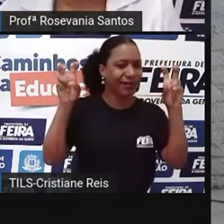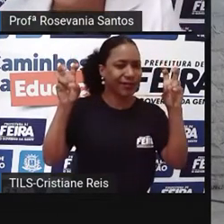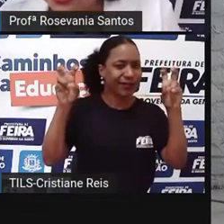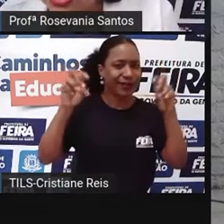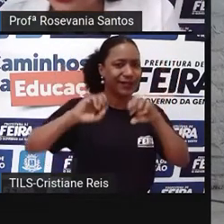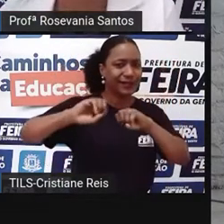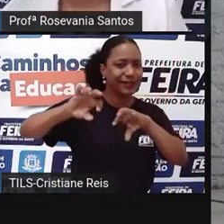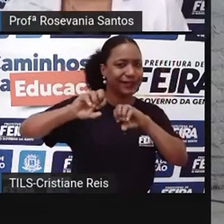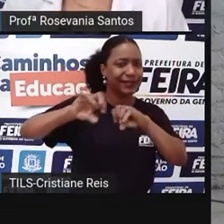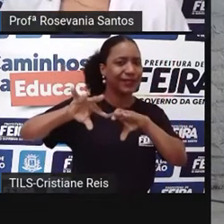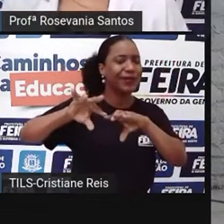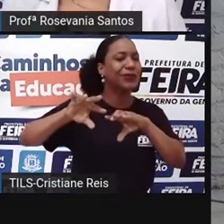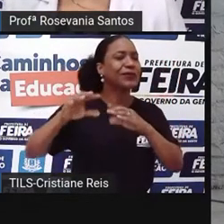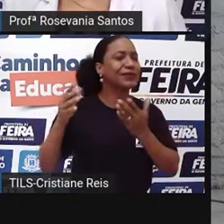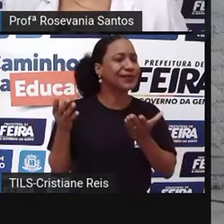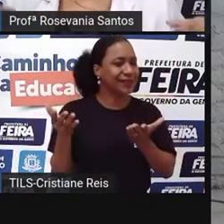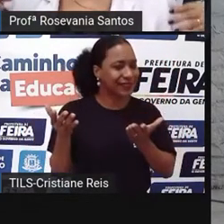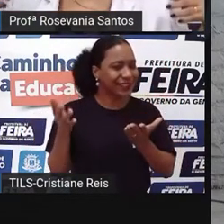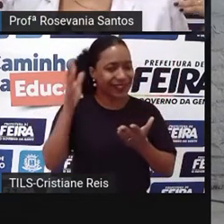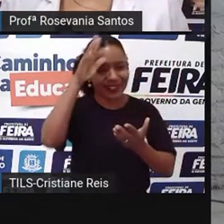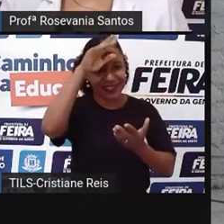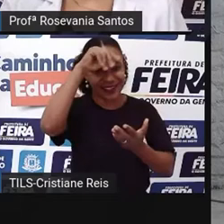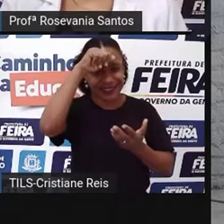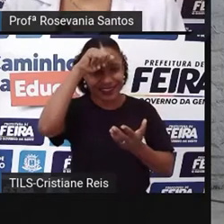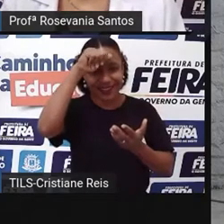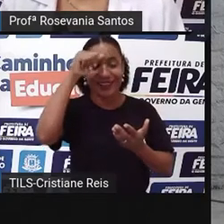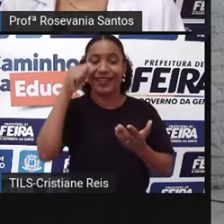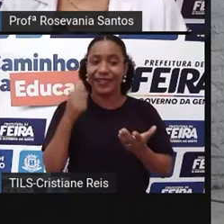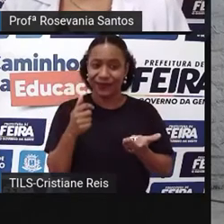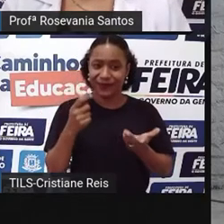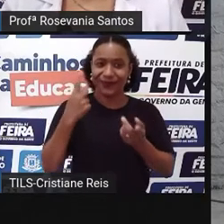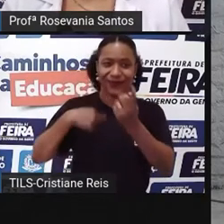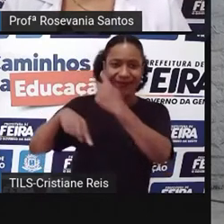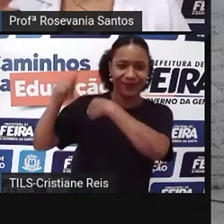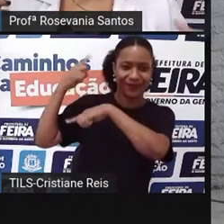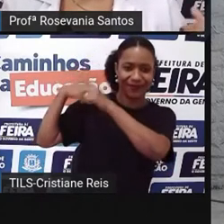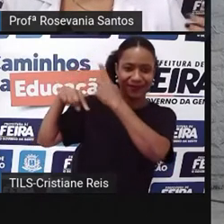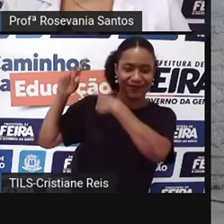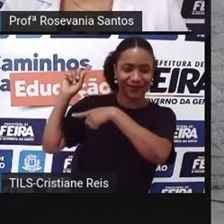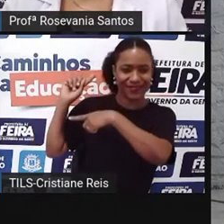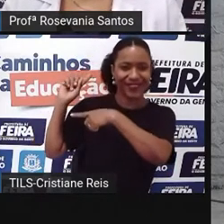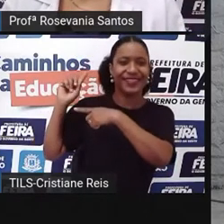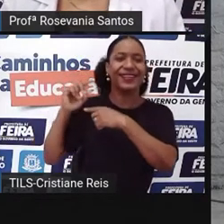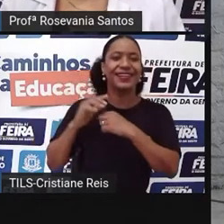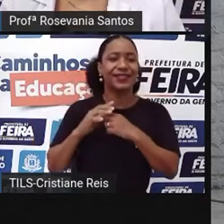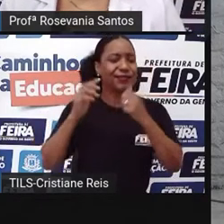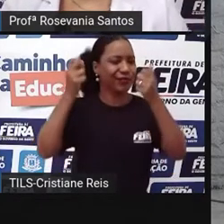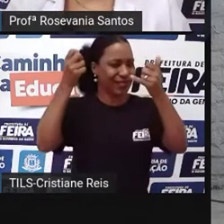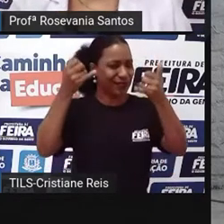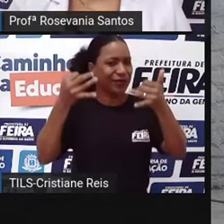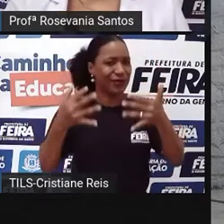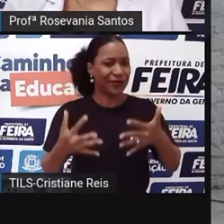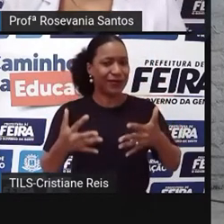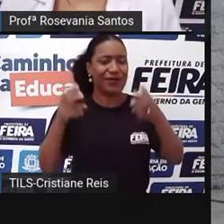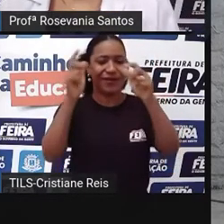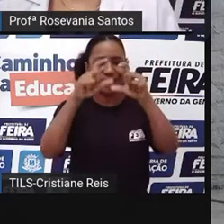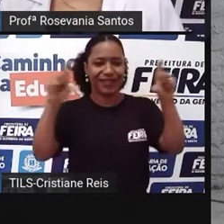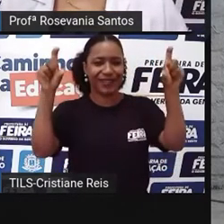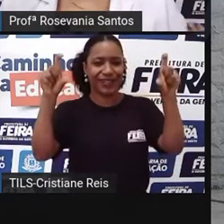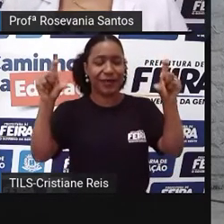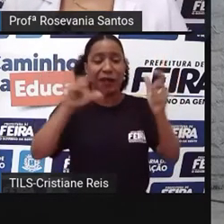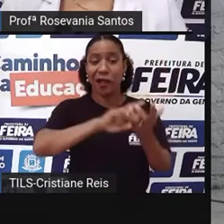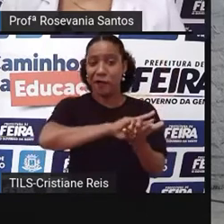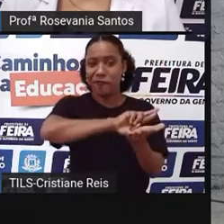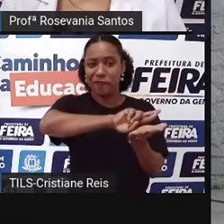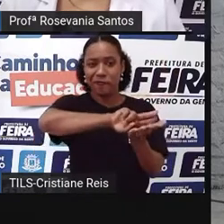de hoje? Embora a gente já tenha conversado, né, já há um bom tempo sobre vários temas dessas últimas aulas,